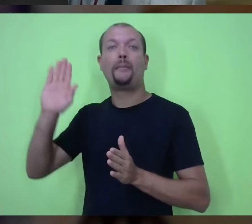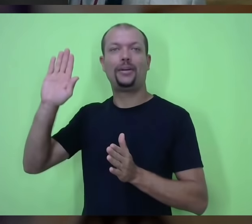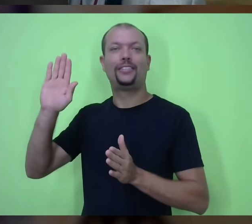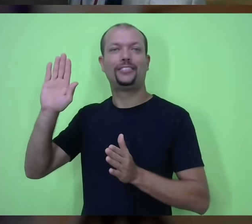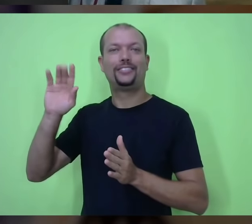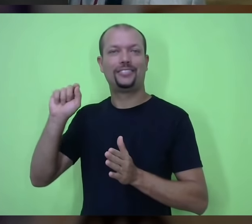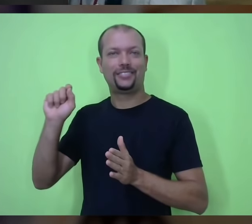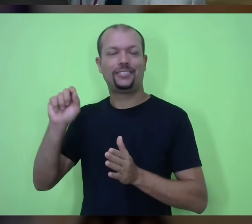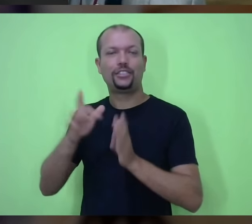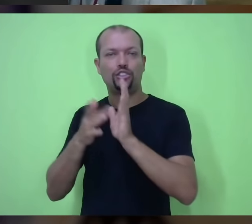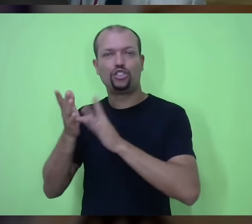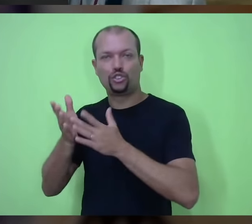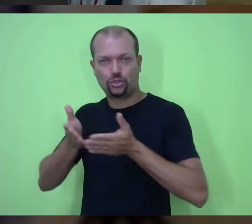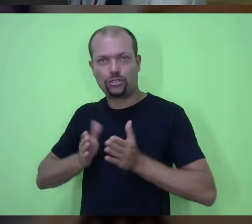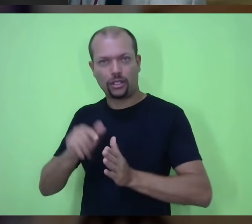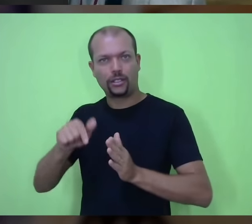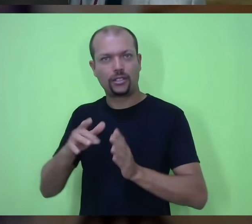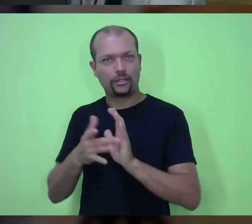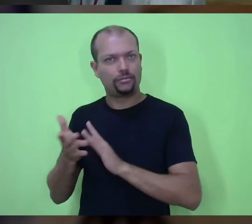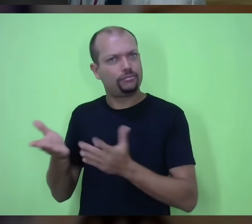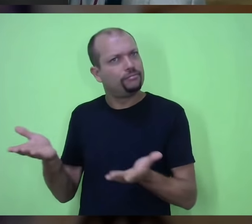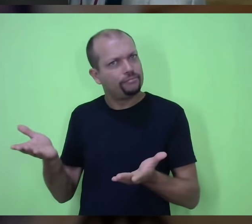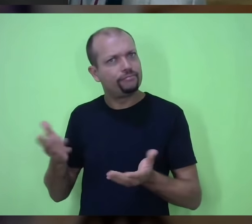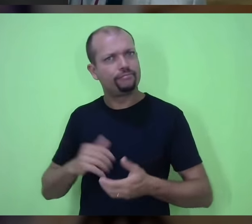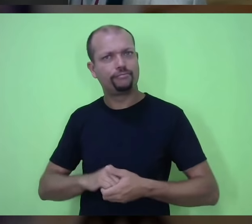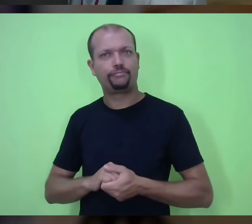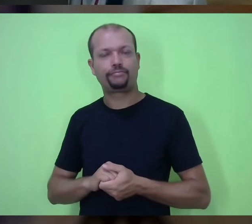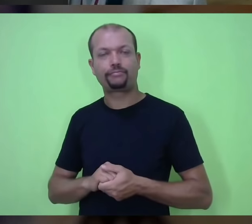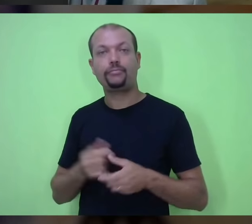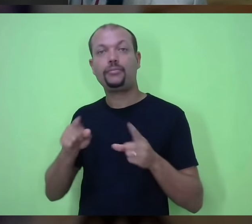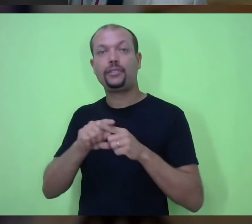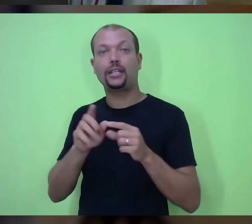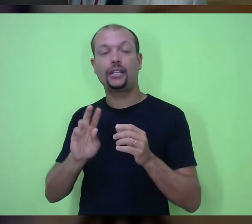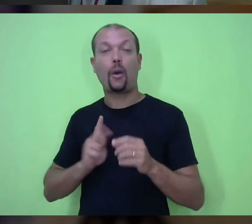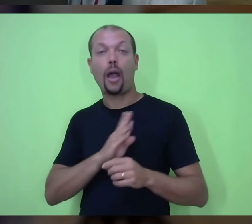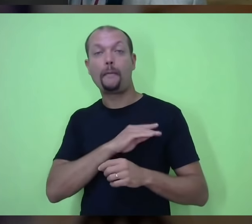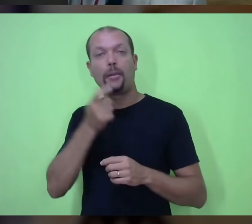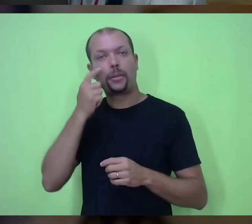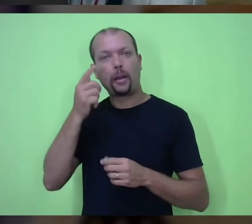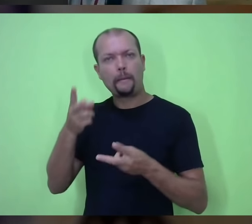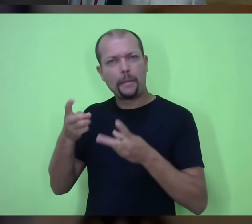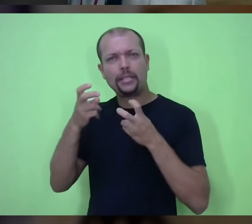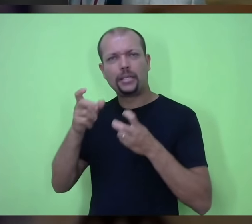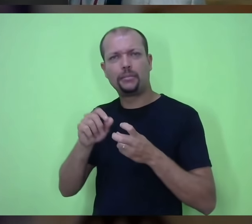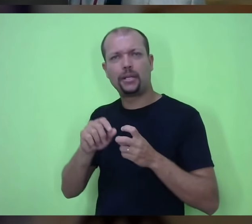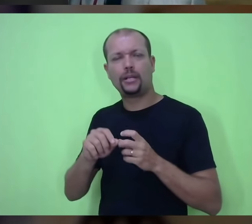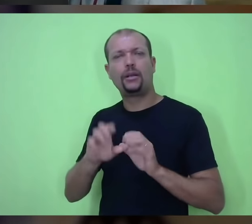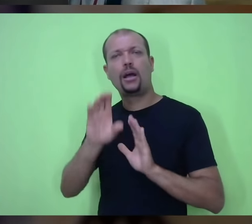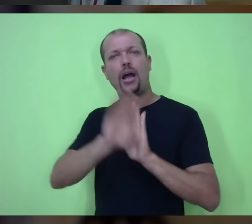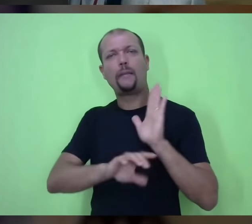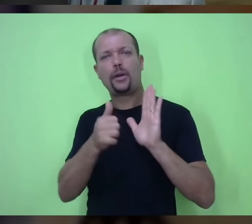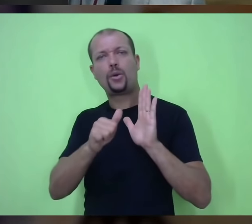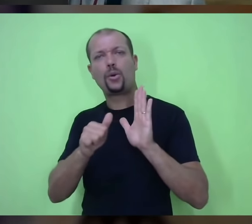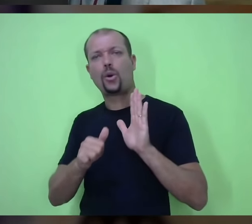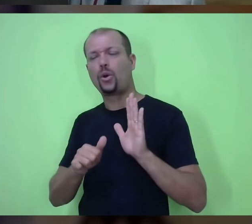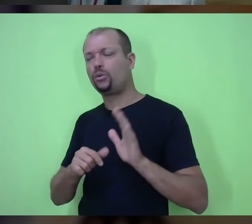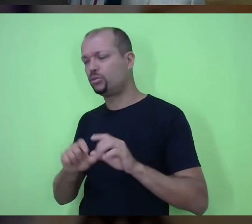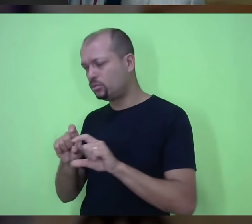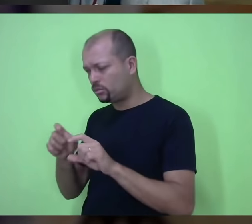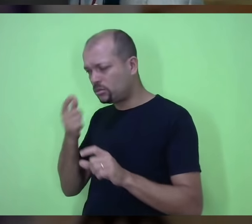fé. A consumação da fé que é Cristo. E na galeria nós vemos isso. E muitas vezes o autor do Velho Testamento, ele